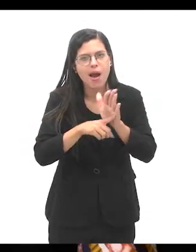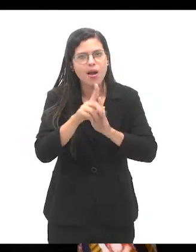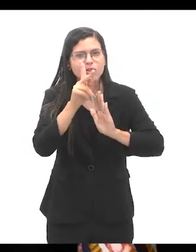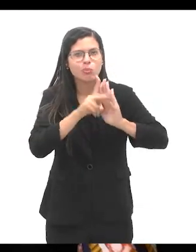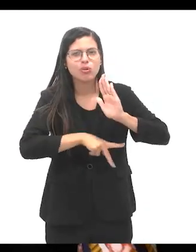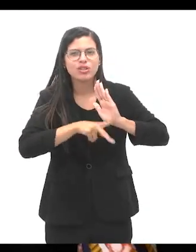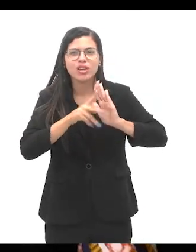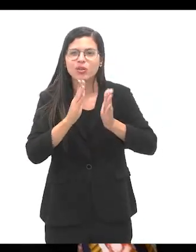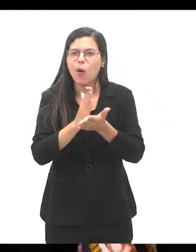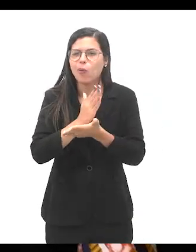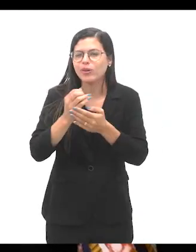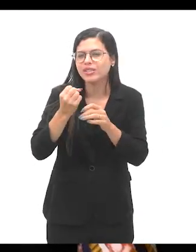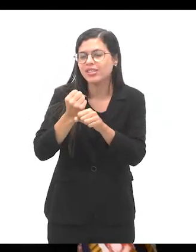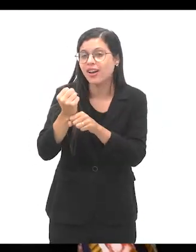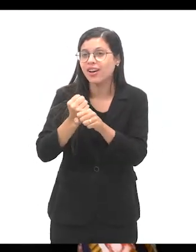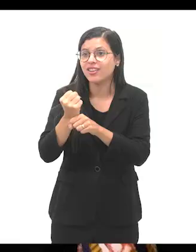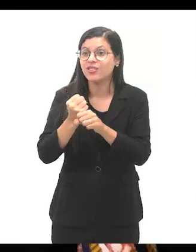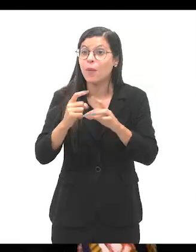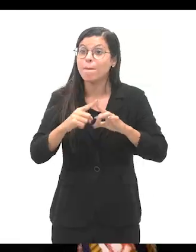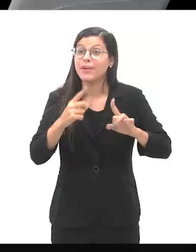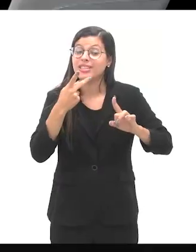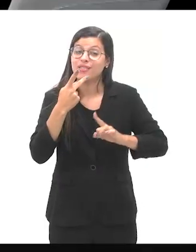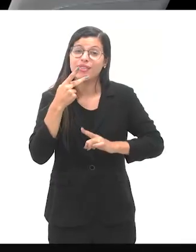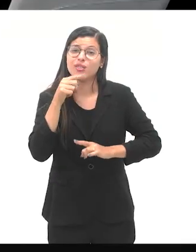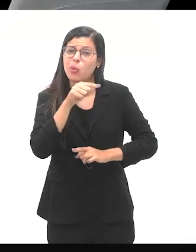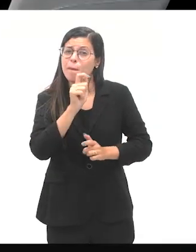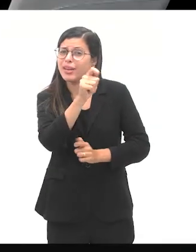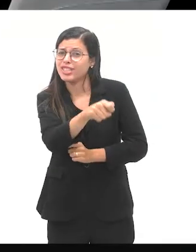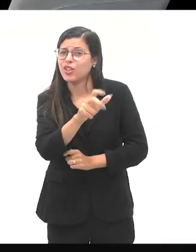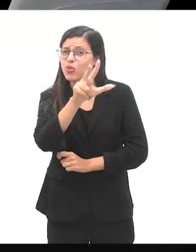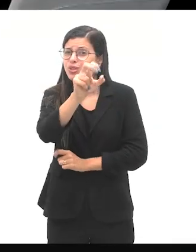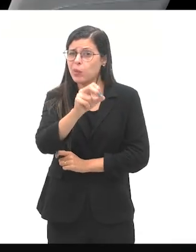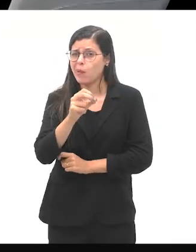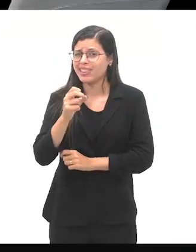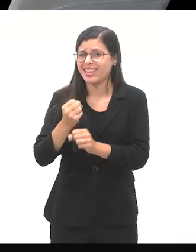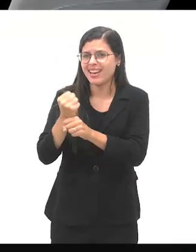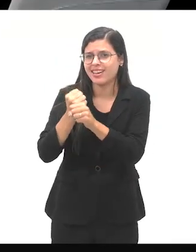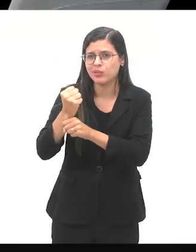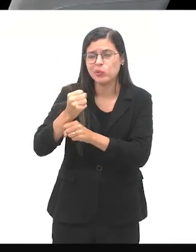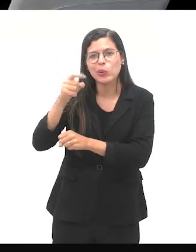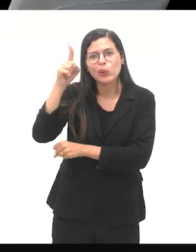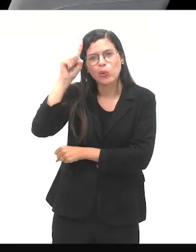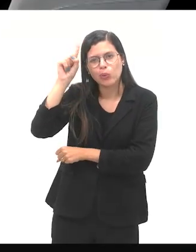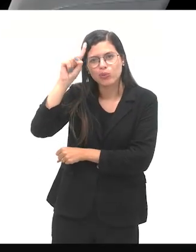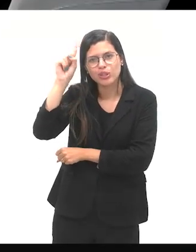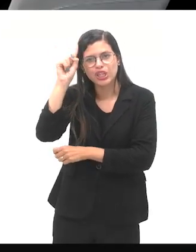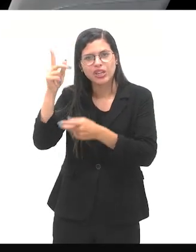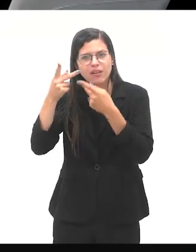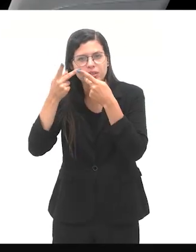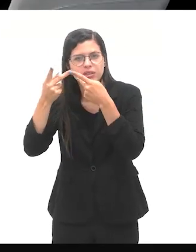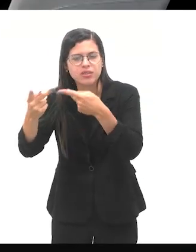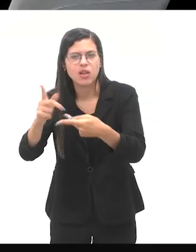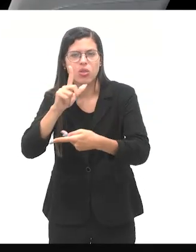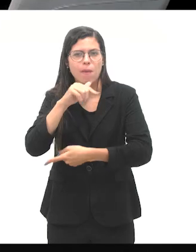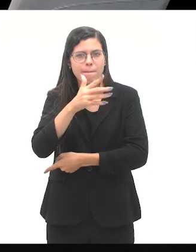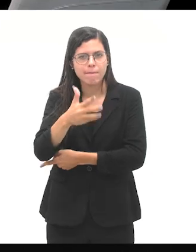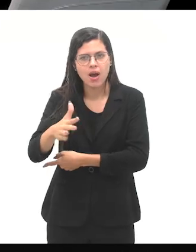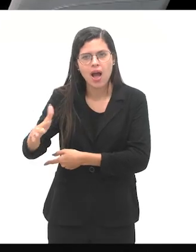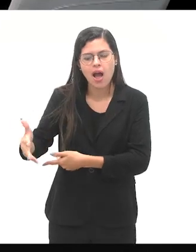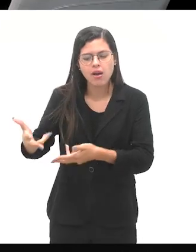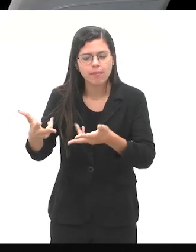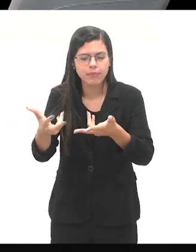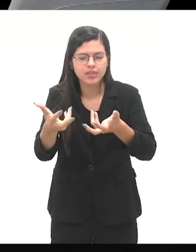vai durar alguns poucos anos, né? A gente está falando de 50 anos, todos os dias, indo no mar, observando